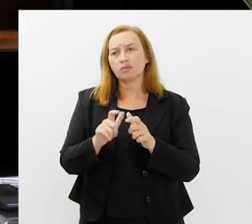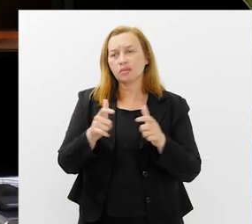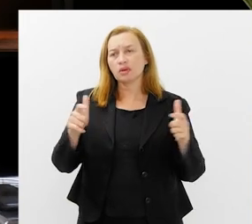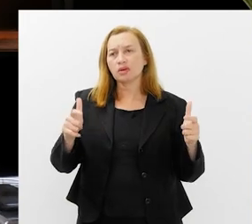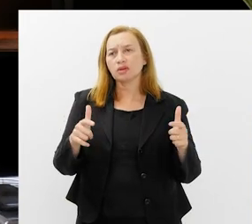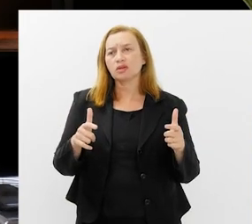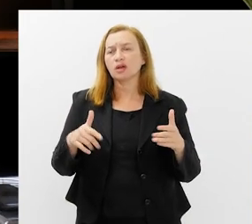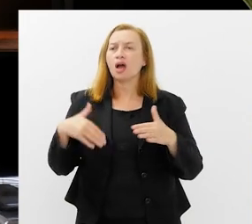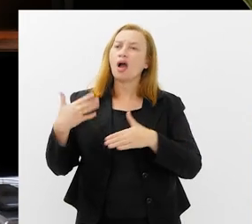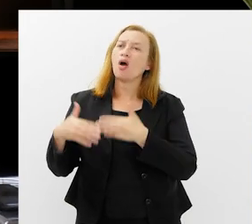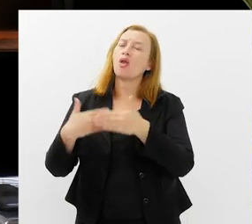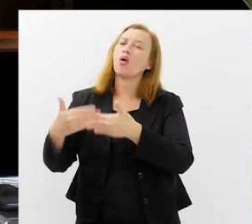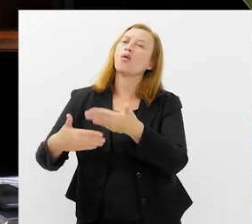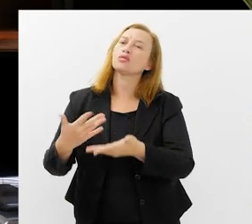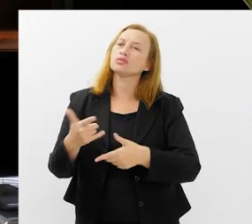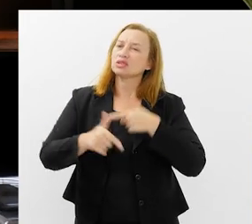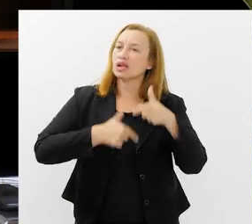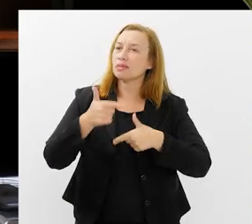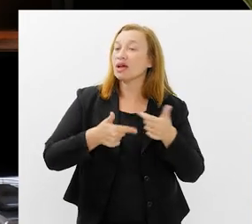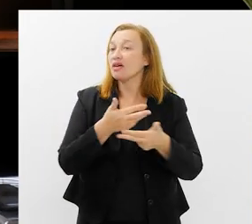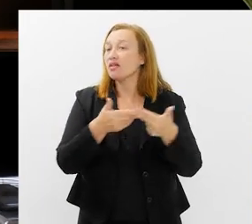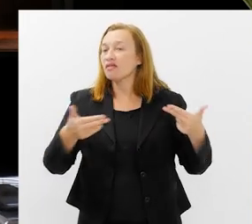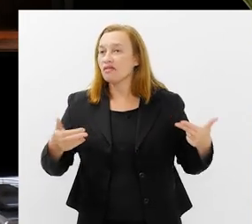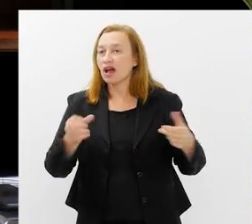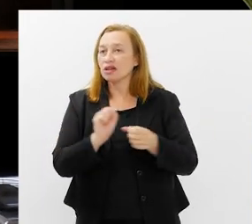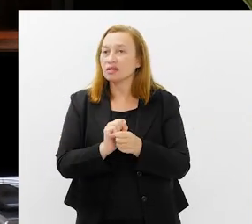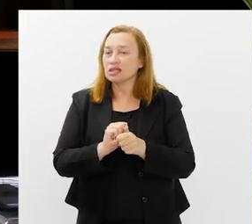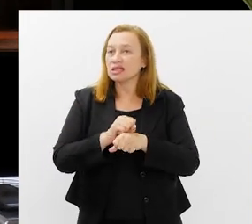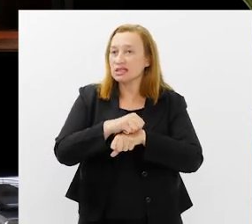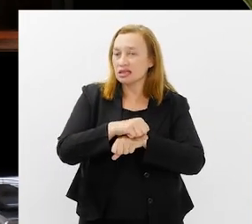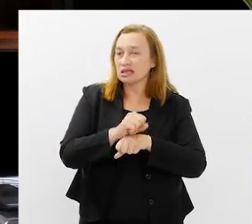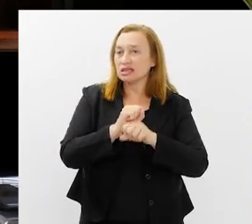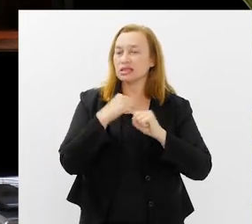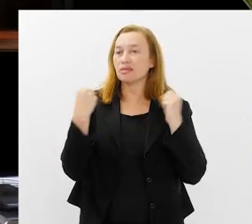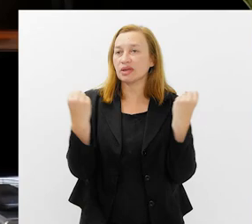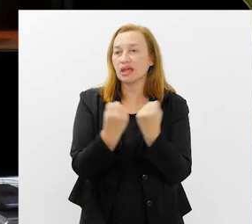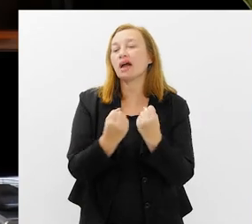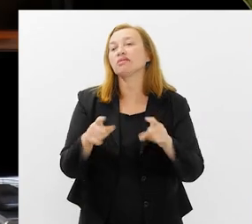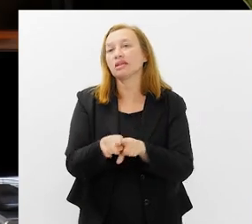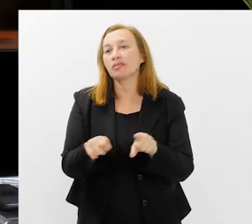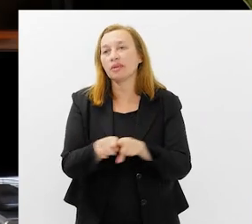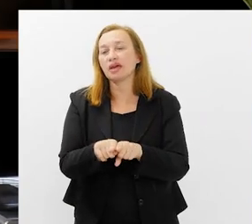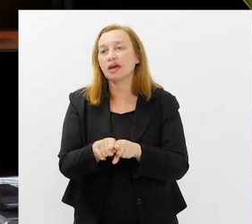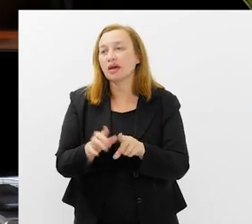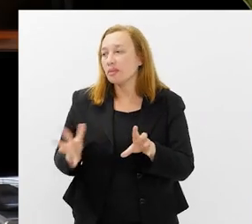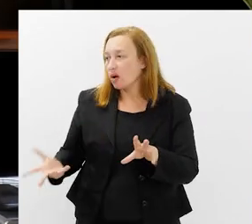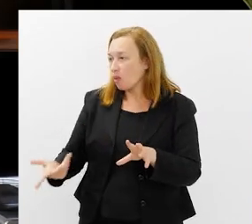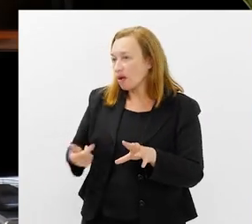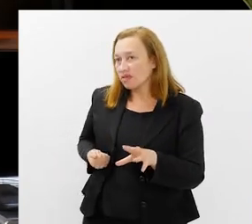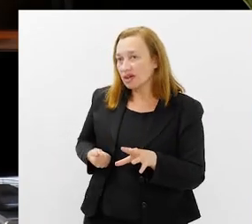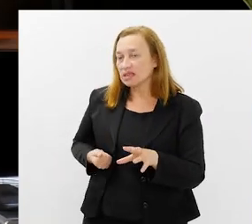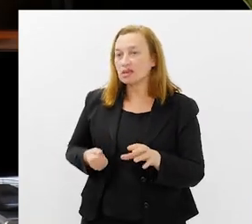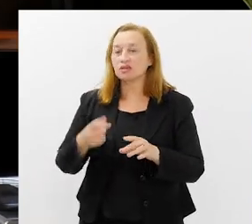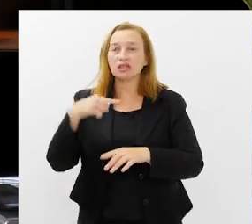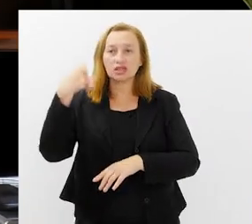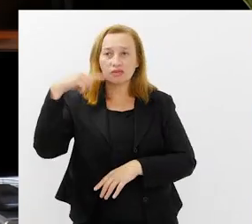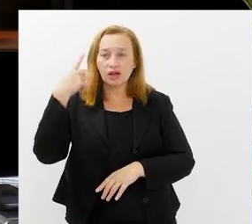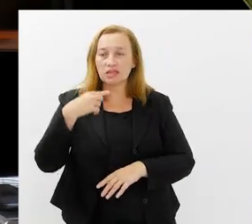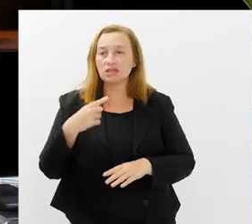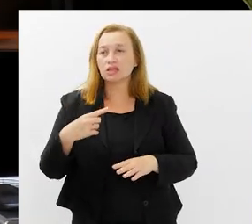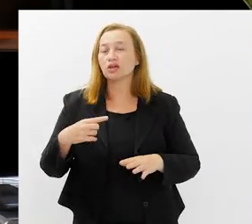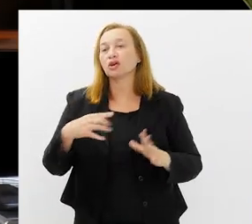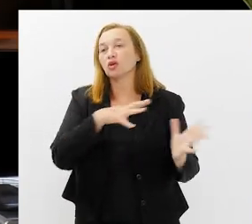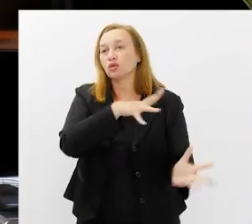que foi se projetando ao longo da atuação. Realizamos seminários para qualificação também da advocacia como um todo, então